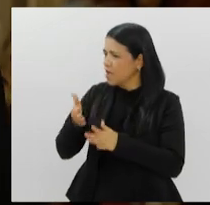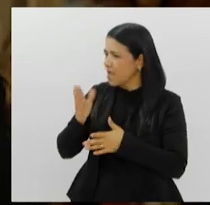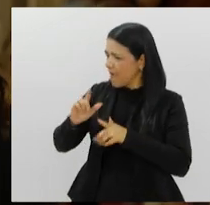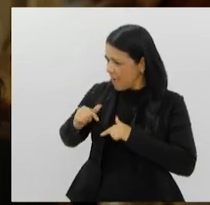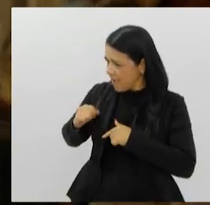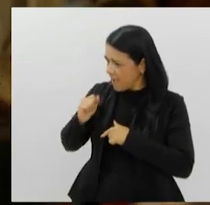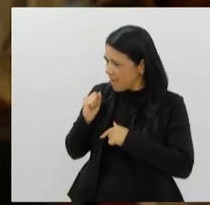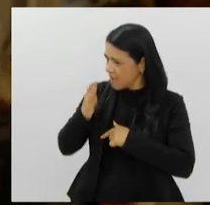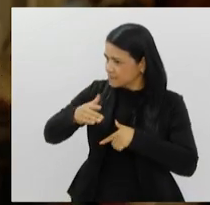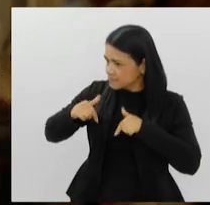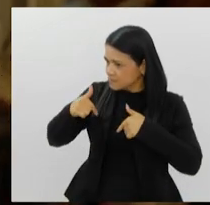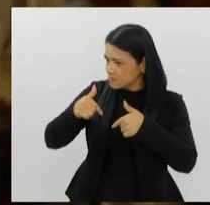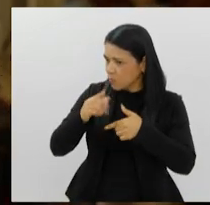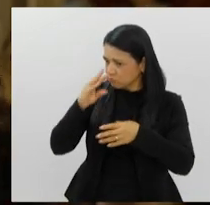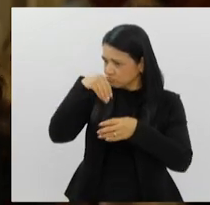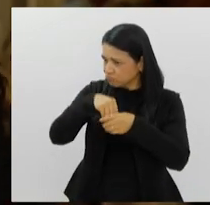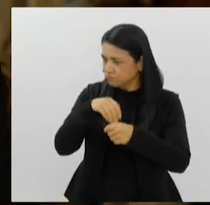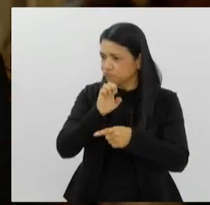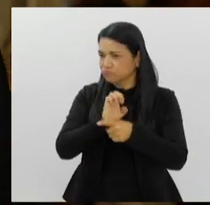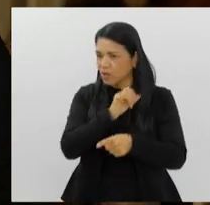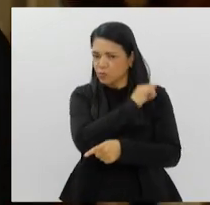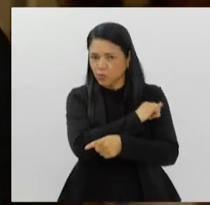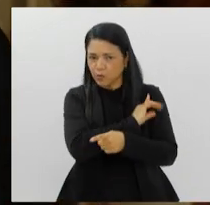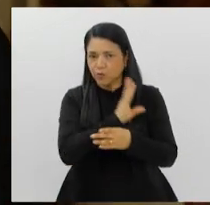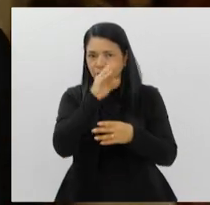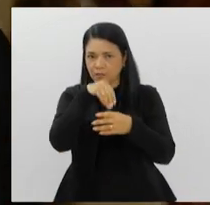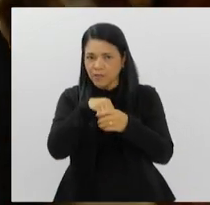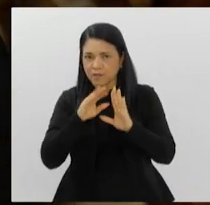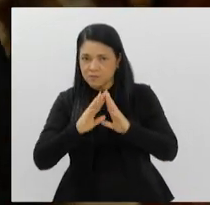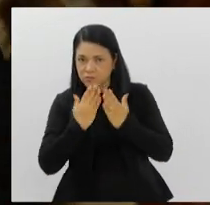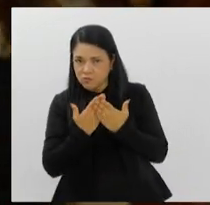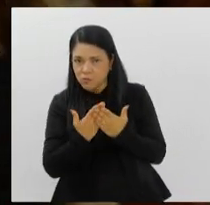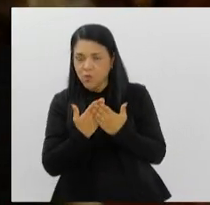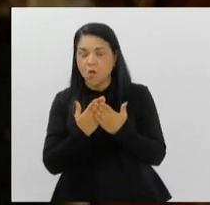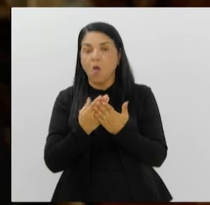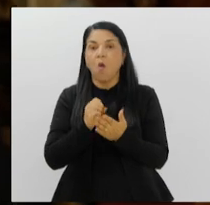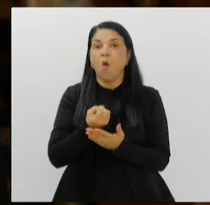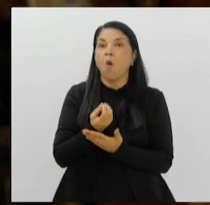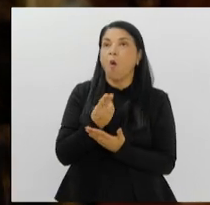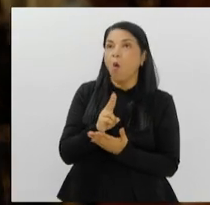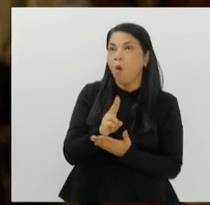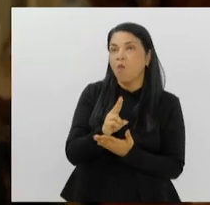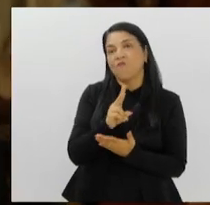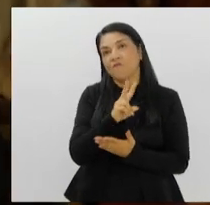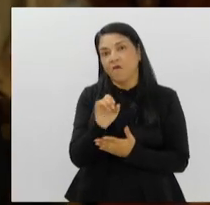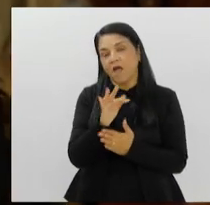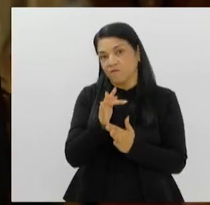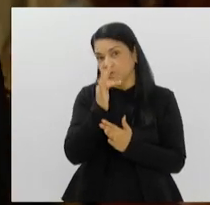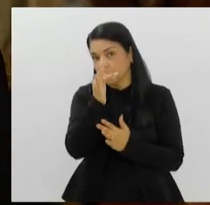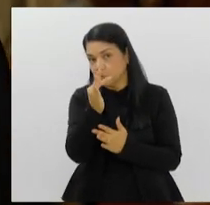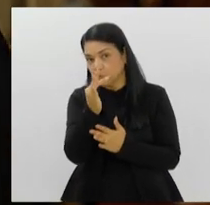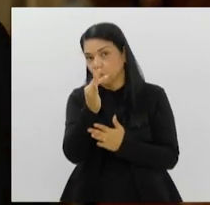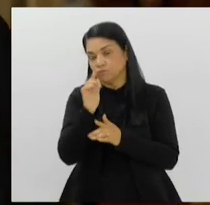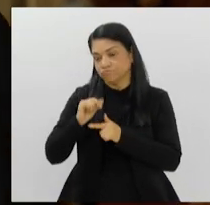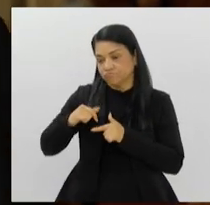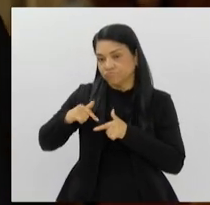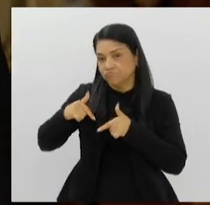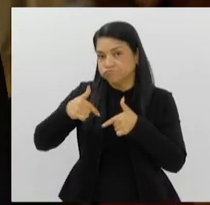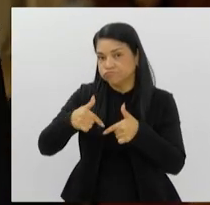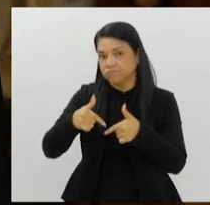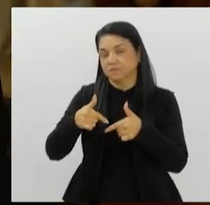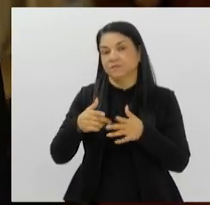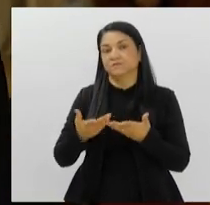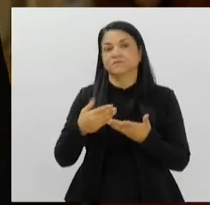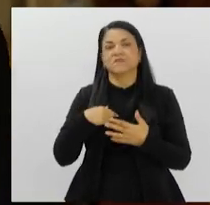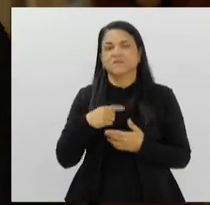vem sendo implementada aqui no Estado, nas escolas? Alguma que ainda vai ser implementada? Se você puder adiantar para a gente também, secretária. Bom, o